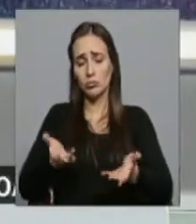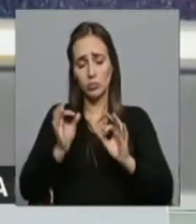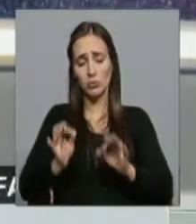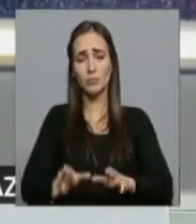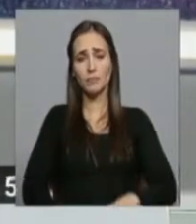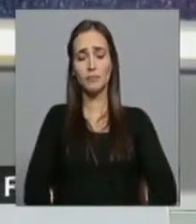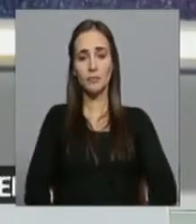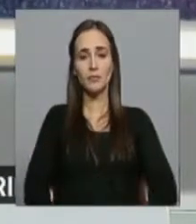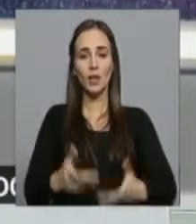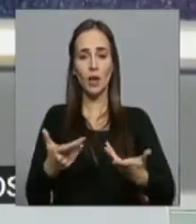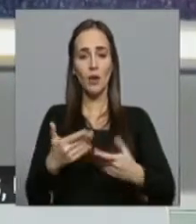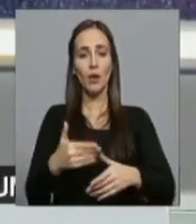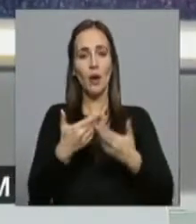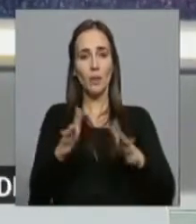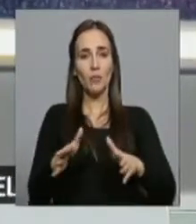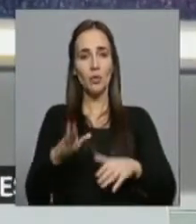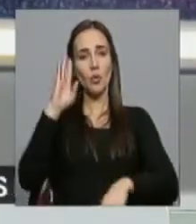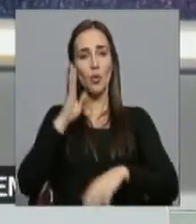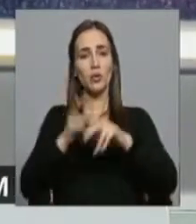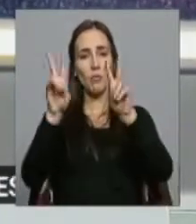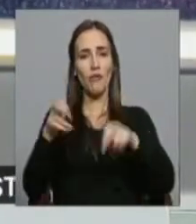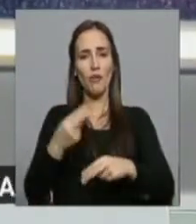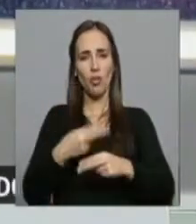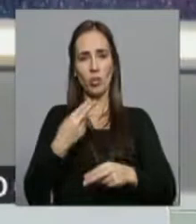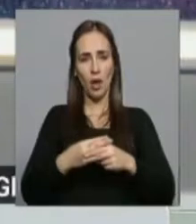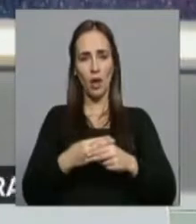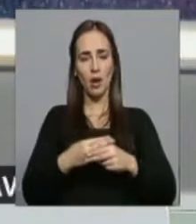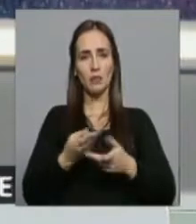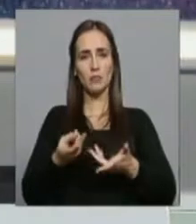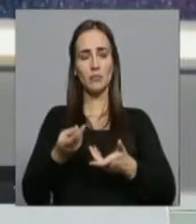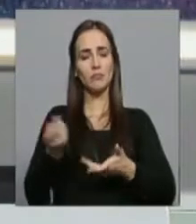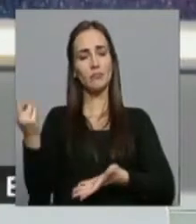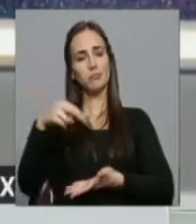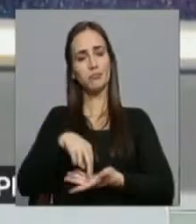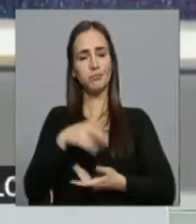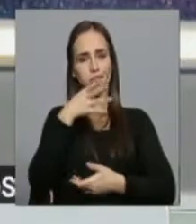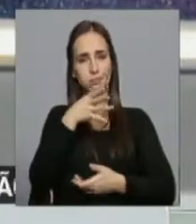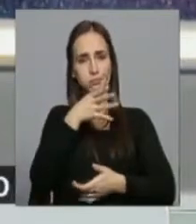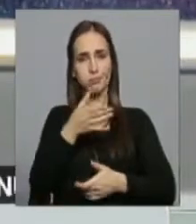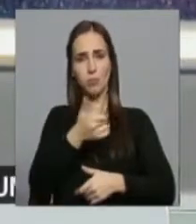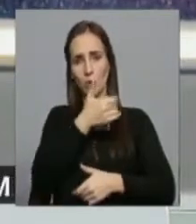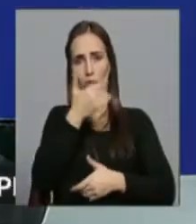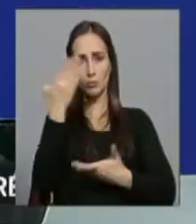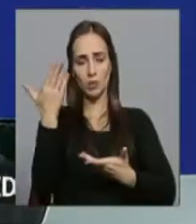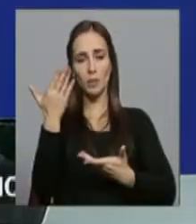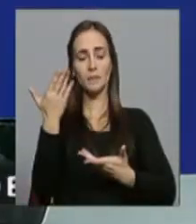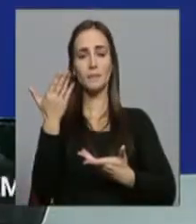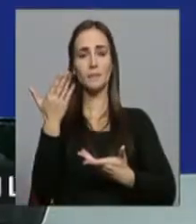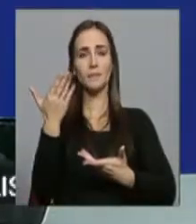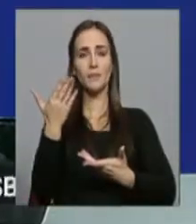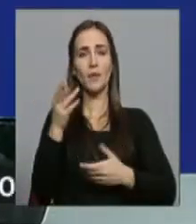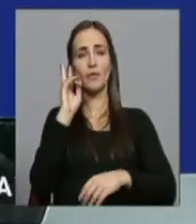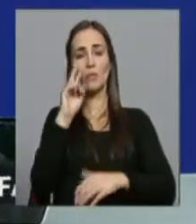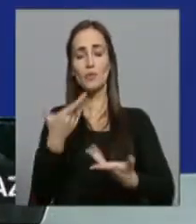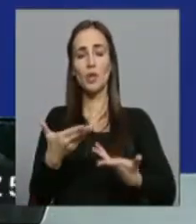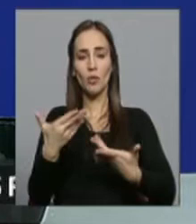E agora vamos abrir o espaço da última fronteira com o Miguel Gonçalves, que costuma acontecer ao domingo. Viva, Miguel, bem-vindo. Vamos então olhar aqui hoje para